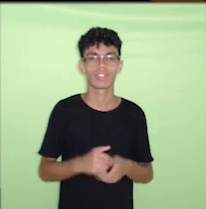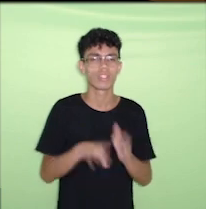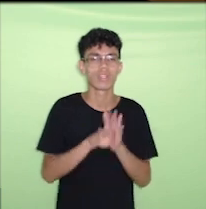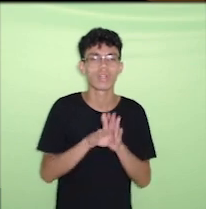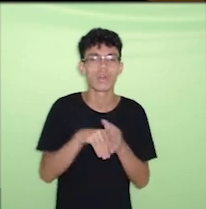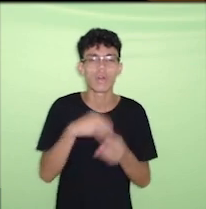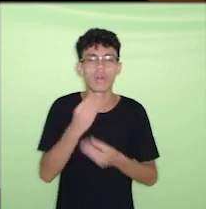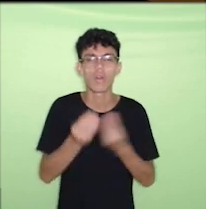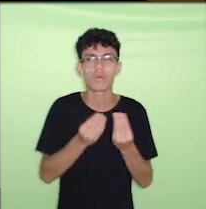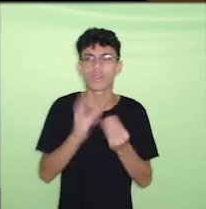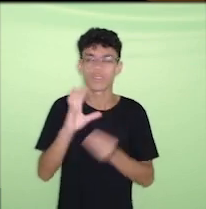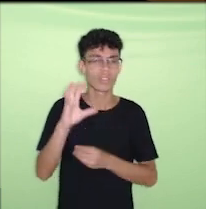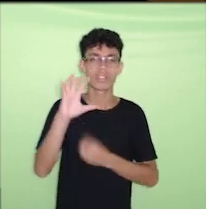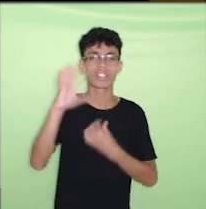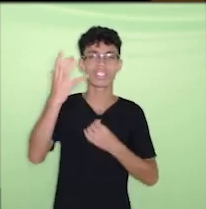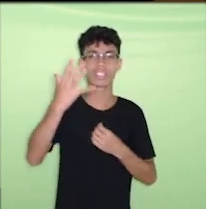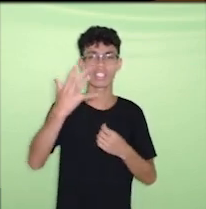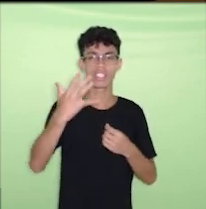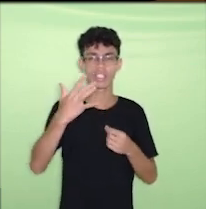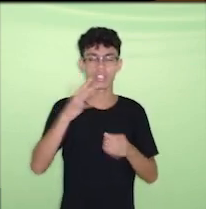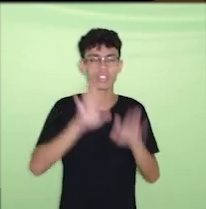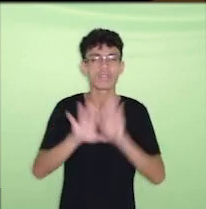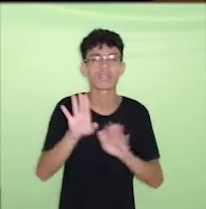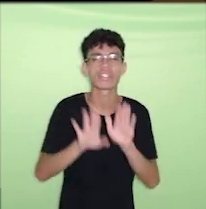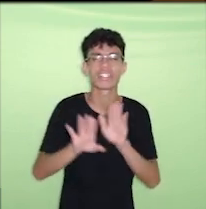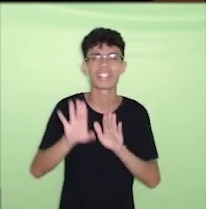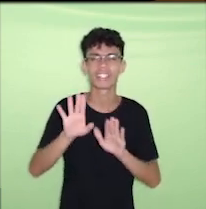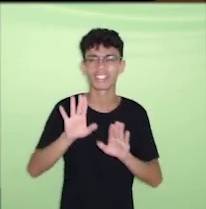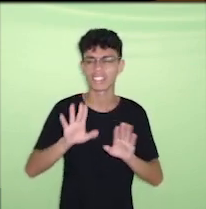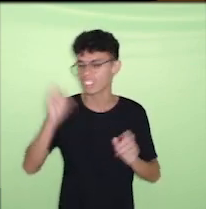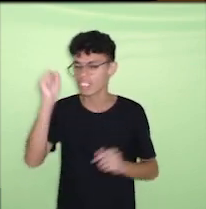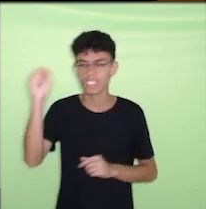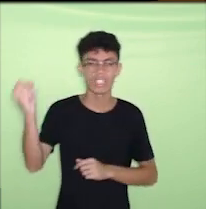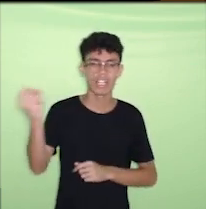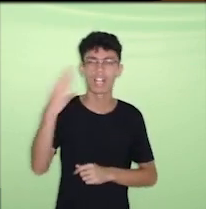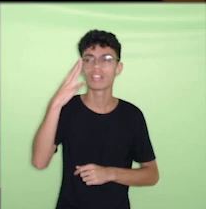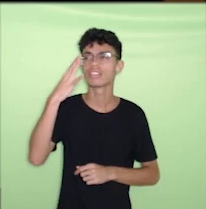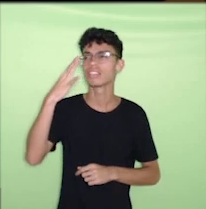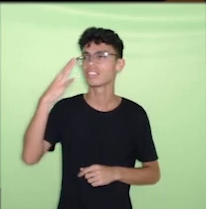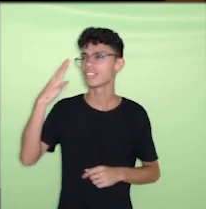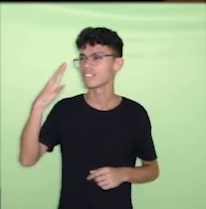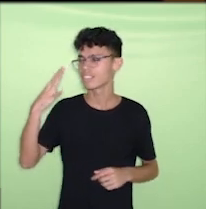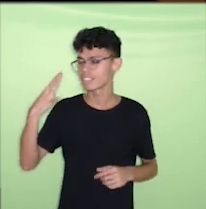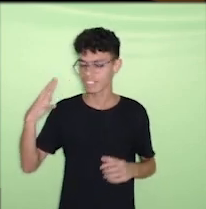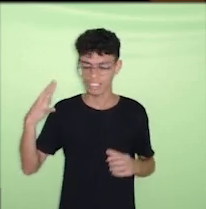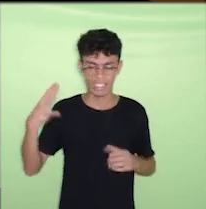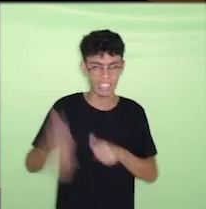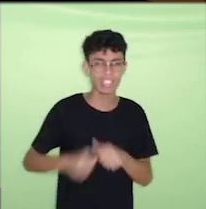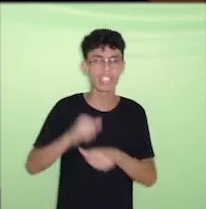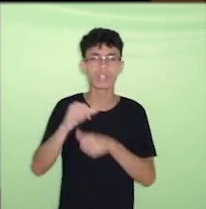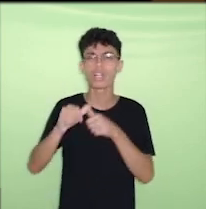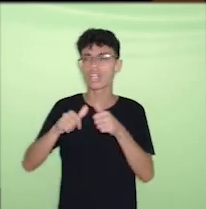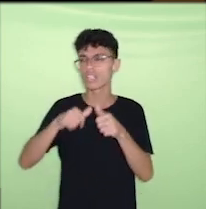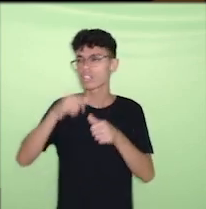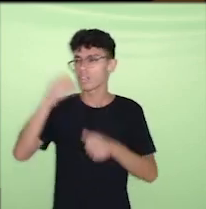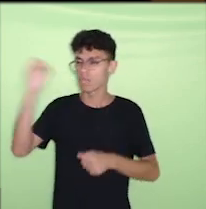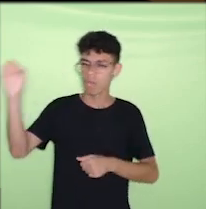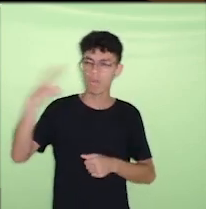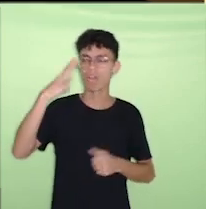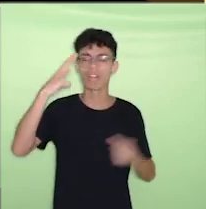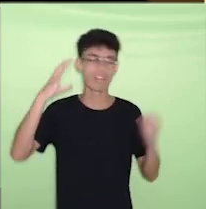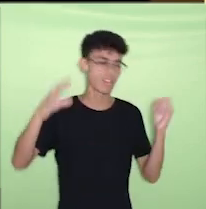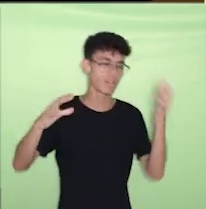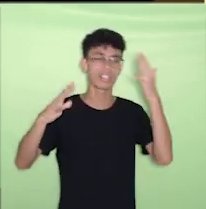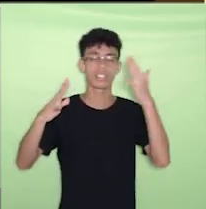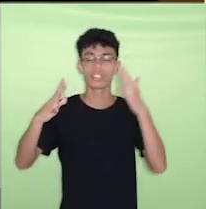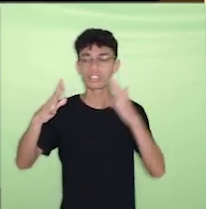Mas não deveria acontecer. Temos tido tanto cuidado e a luz tem sido intensificada todos esses dias.